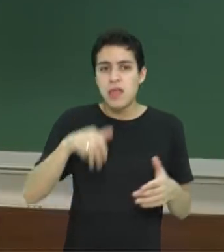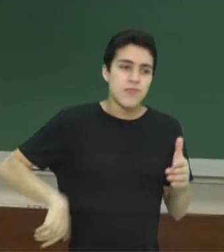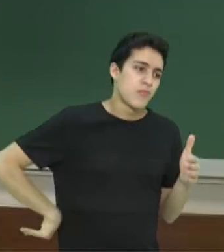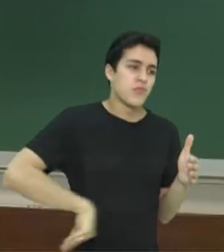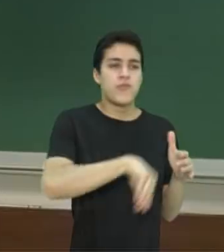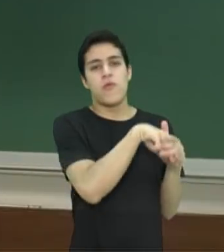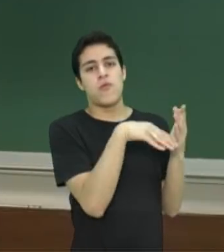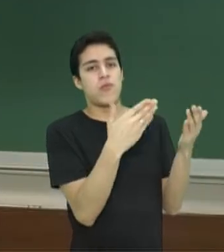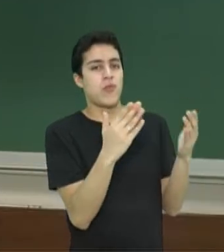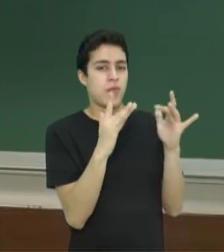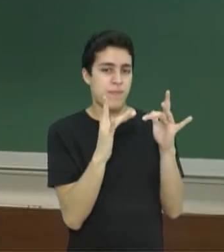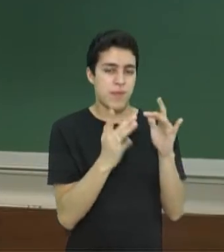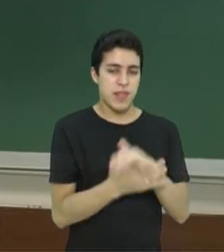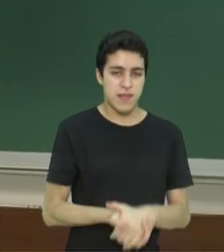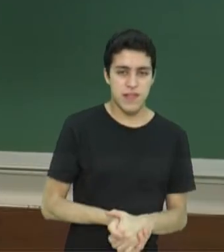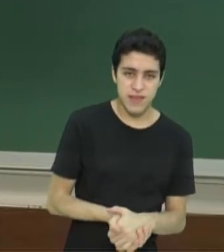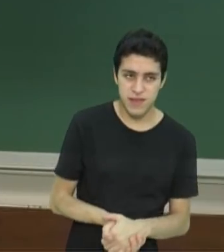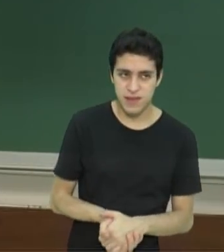chutou o namorado.